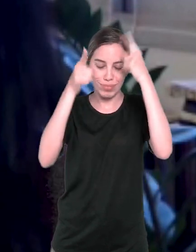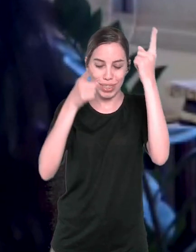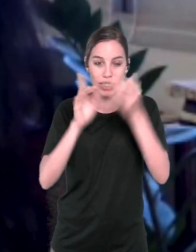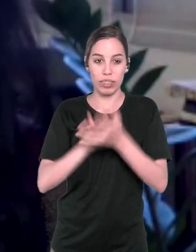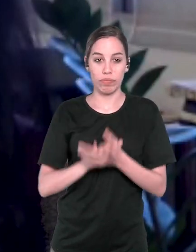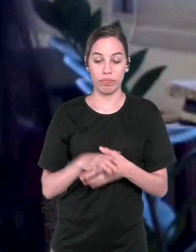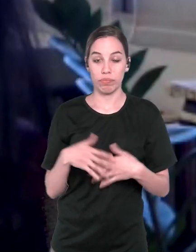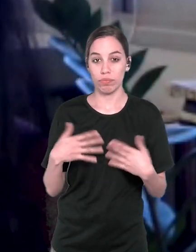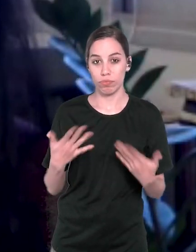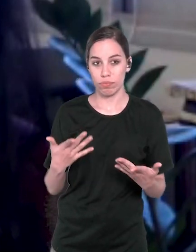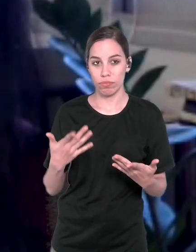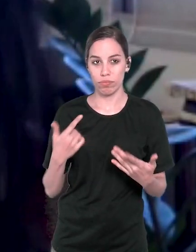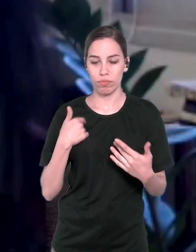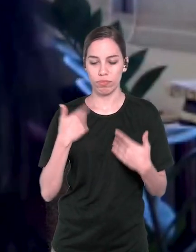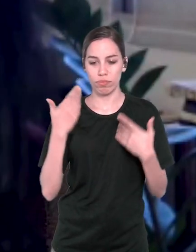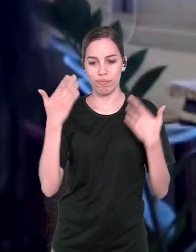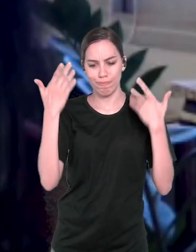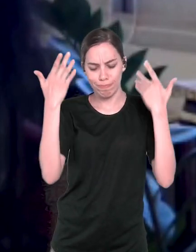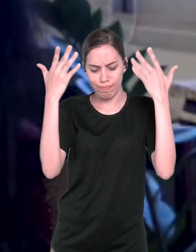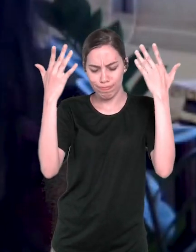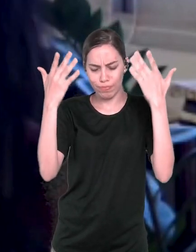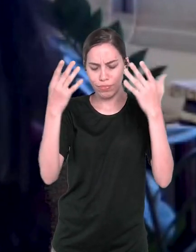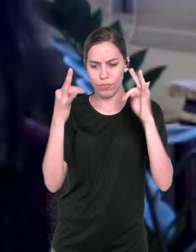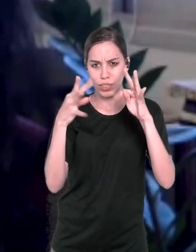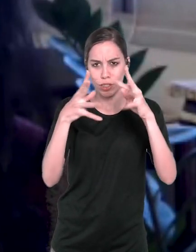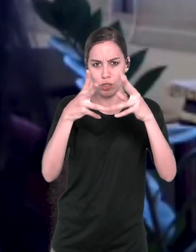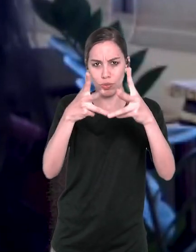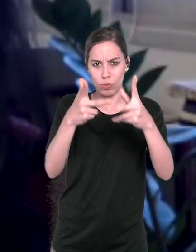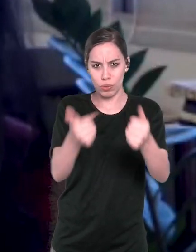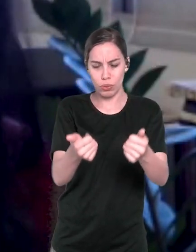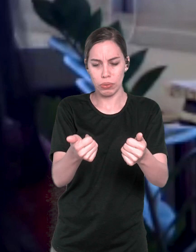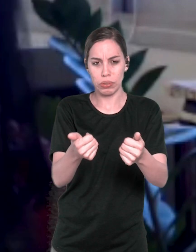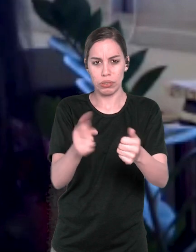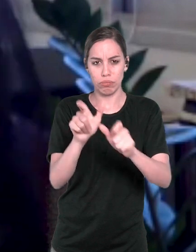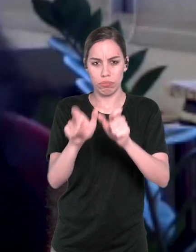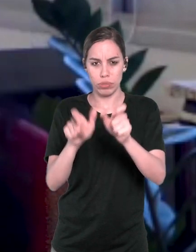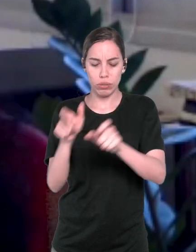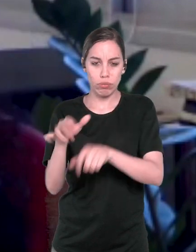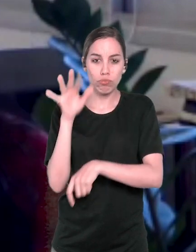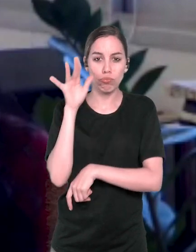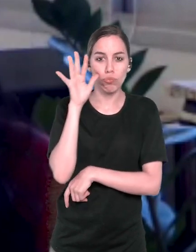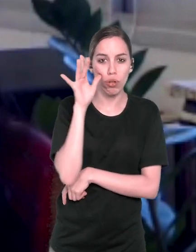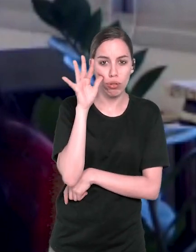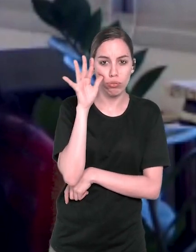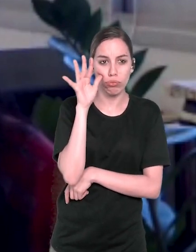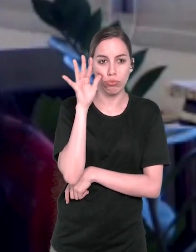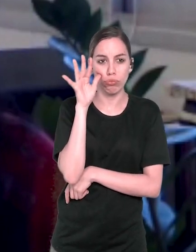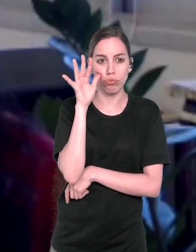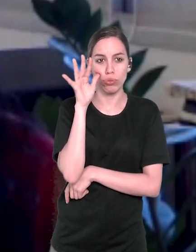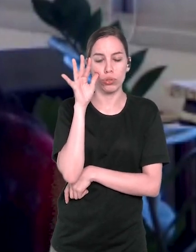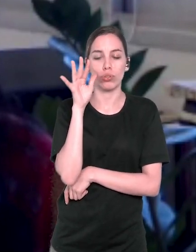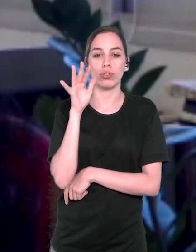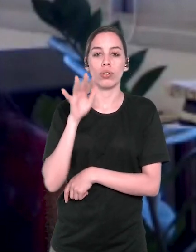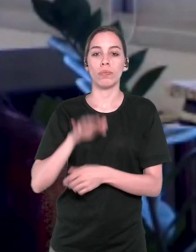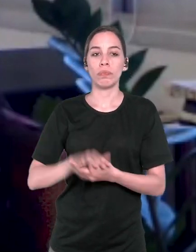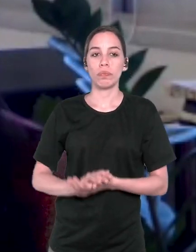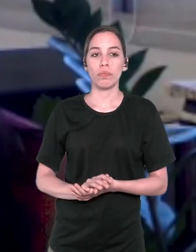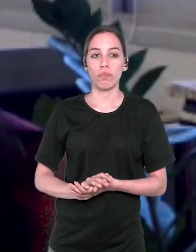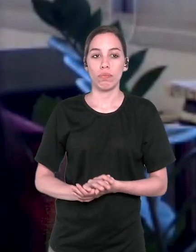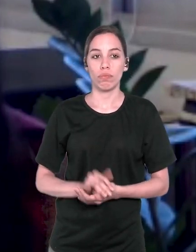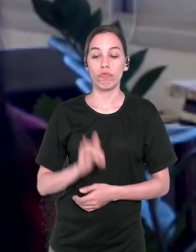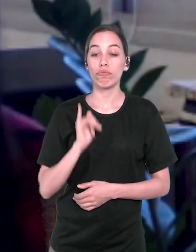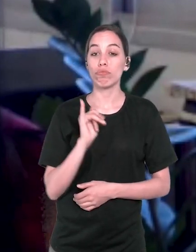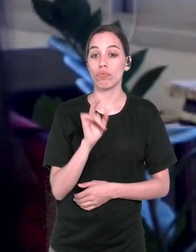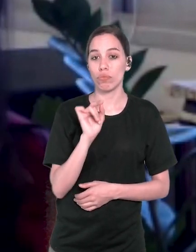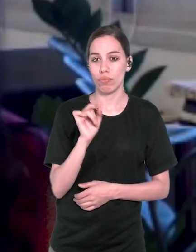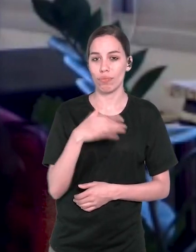As minhas saudações a todas e a todos que nos acompanham aqui hoje, né, e digo